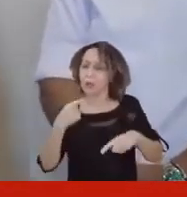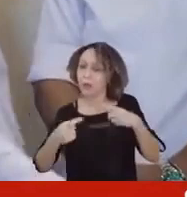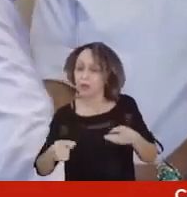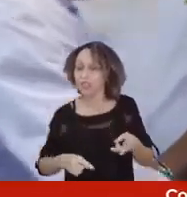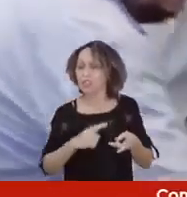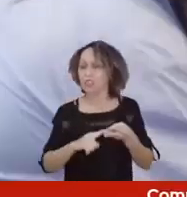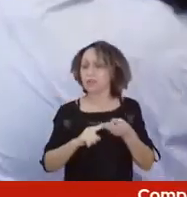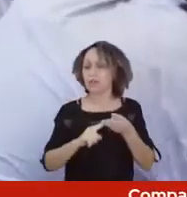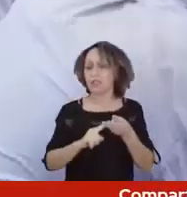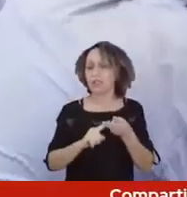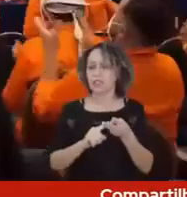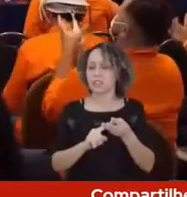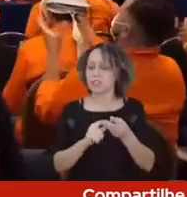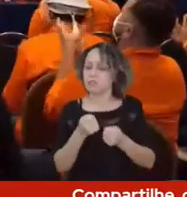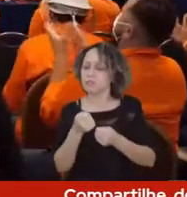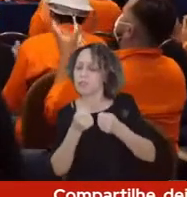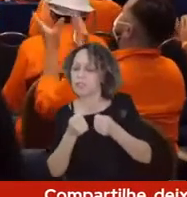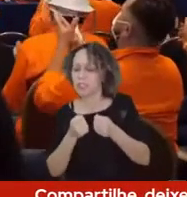Bem.